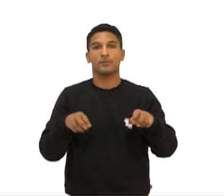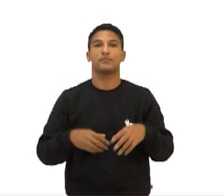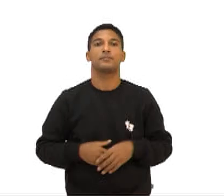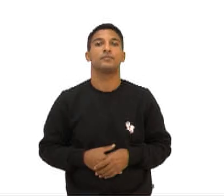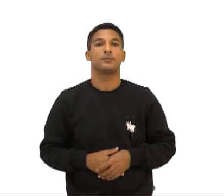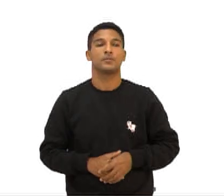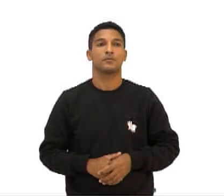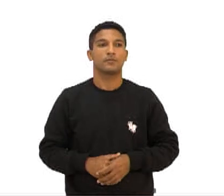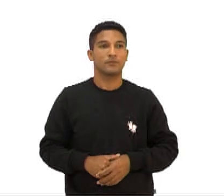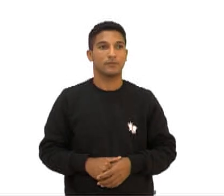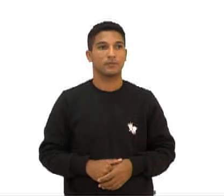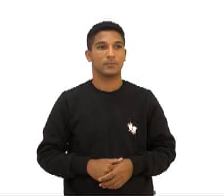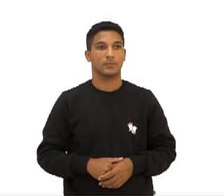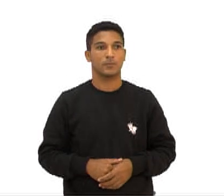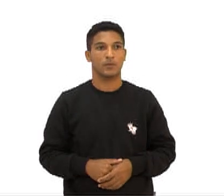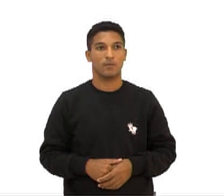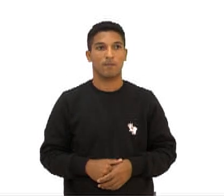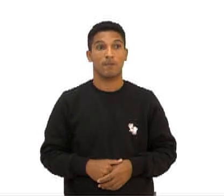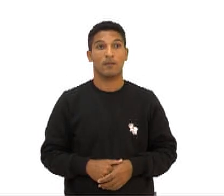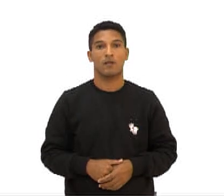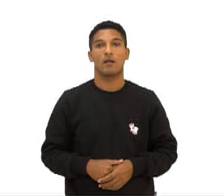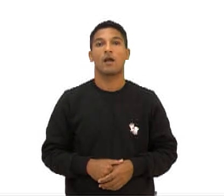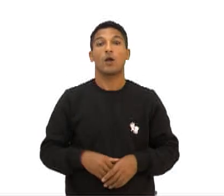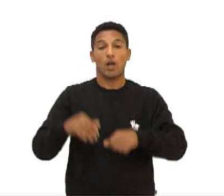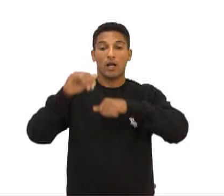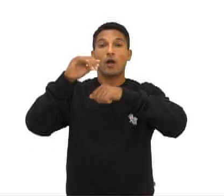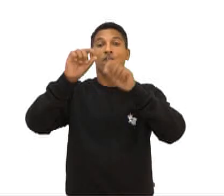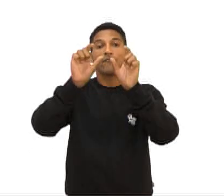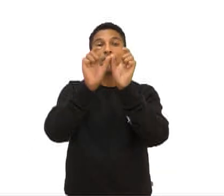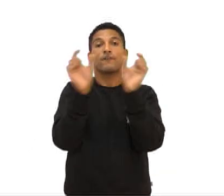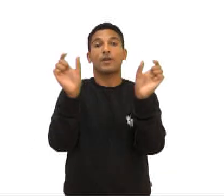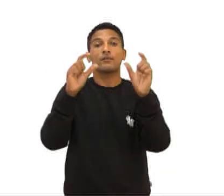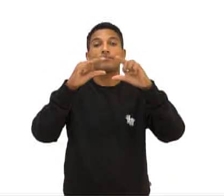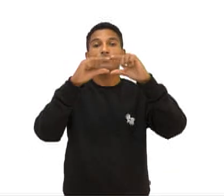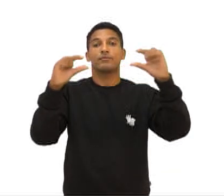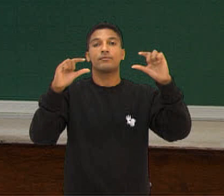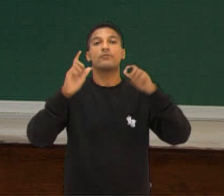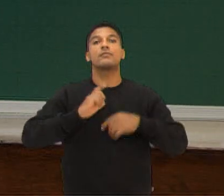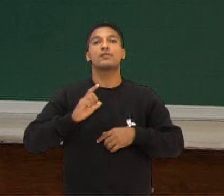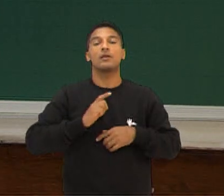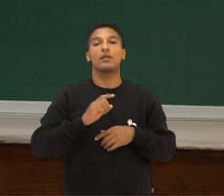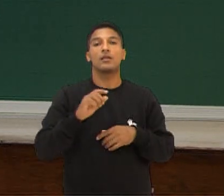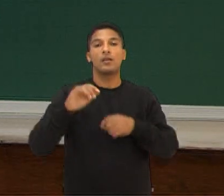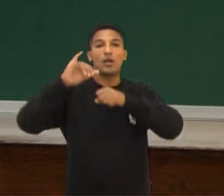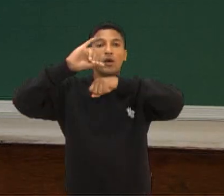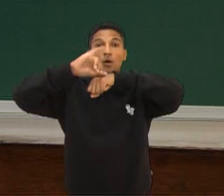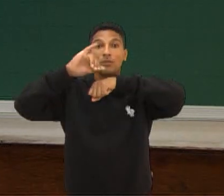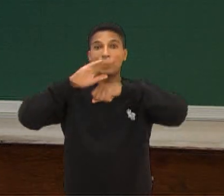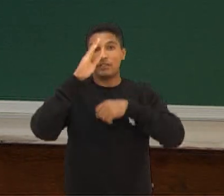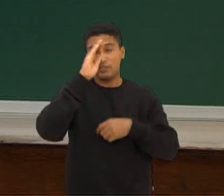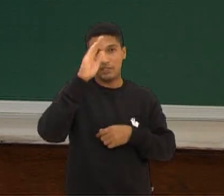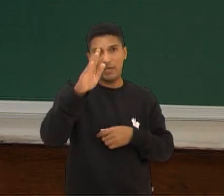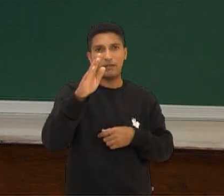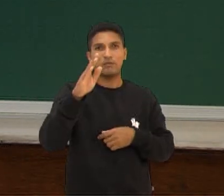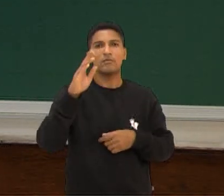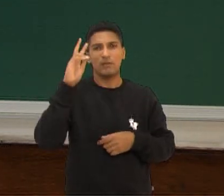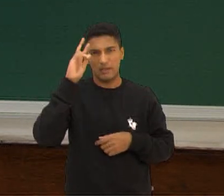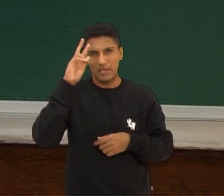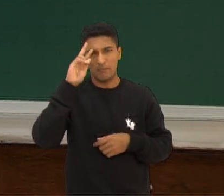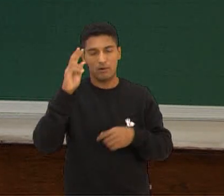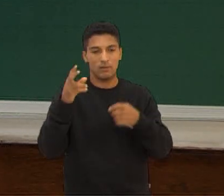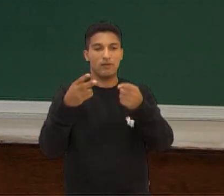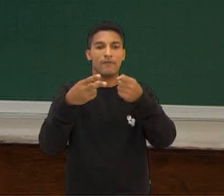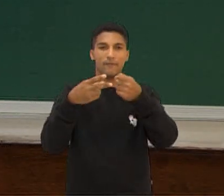direta, exerce a função de objeto direto. Lembram lá do transitivo, da transitividade verbal que